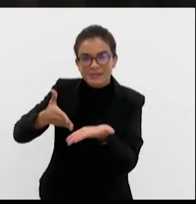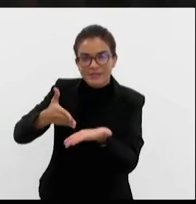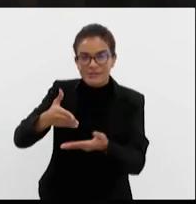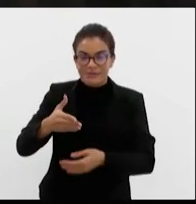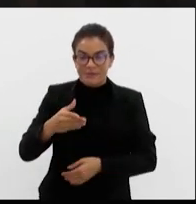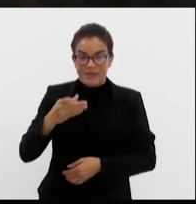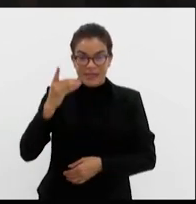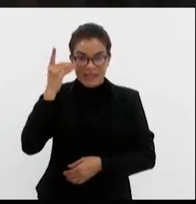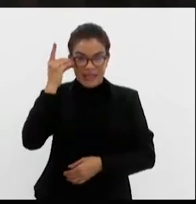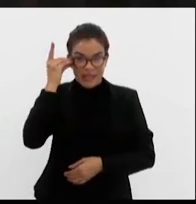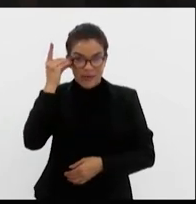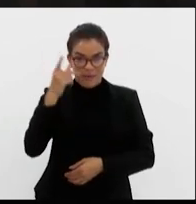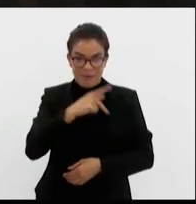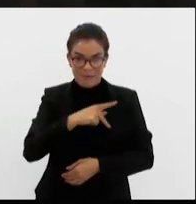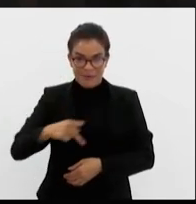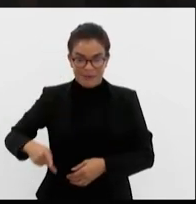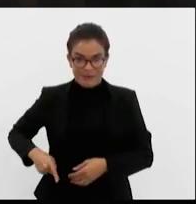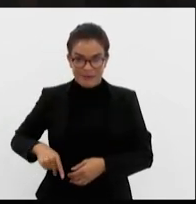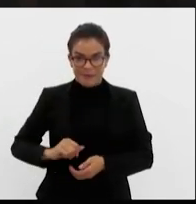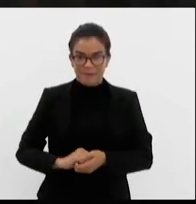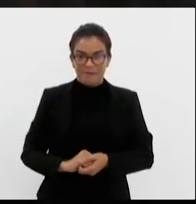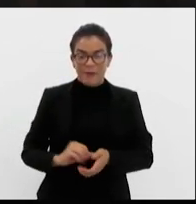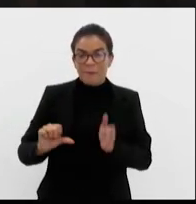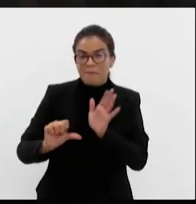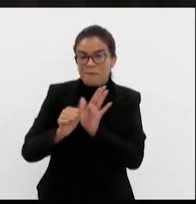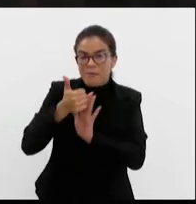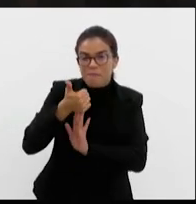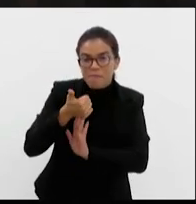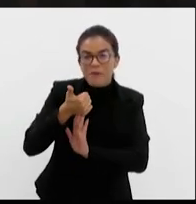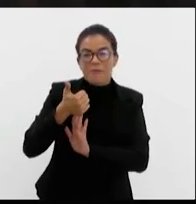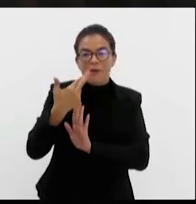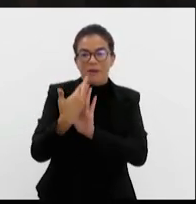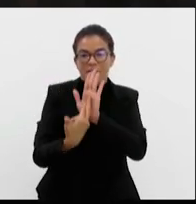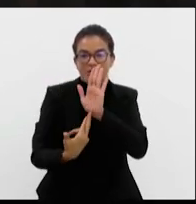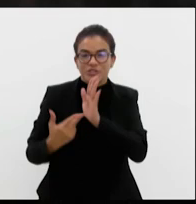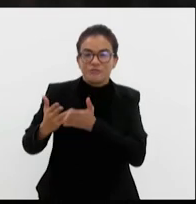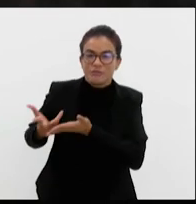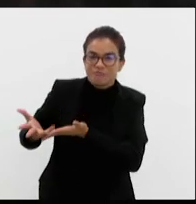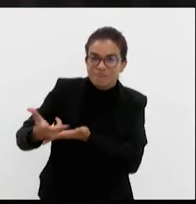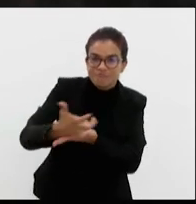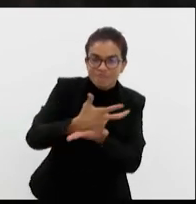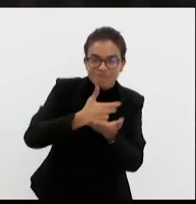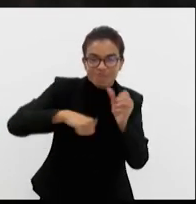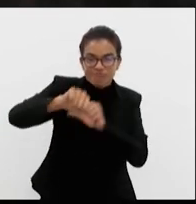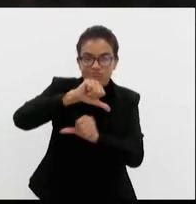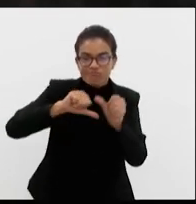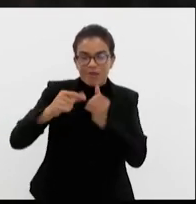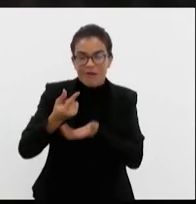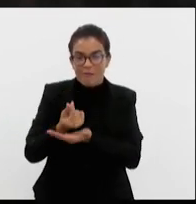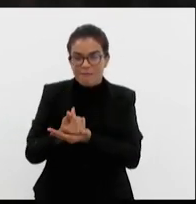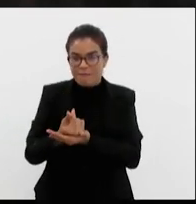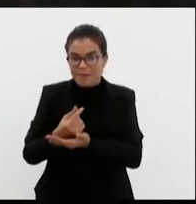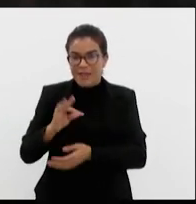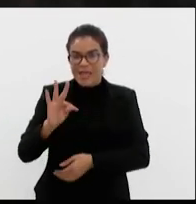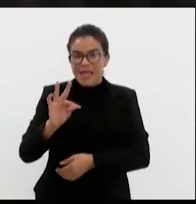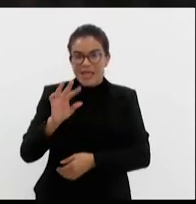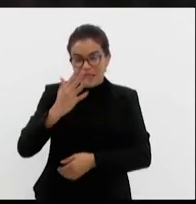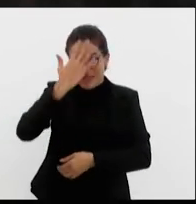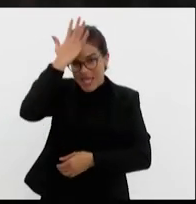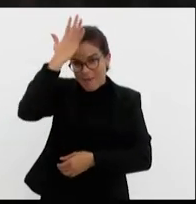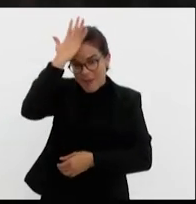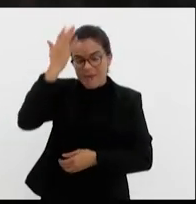Presidente Dilma. Primeiro regime de recuperação fiscal. Temer. Governador.